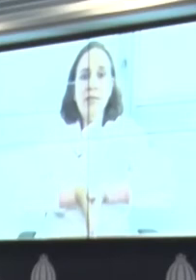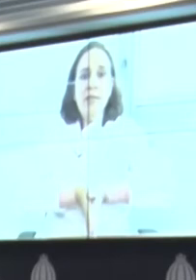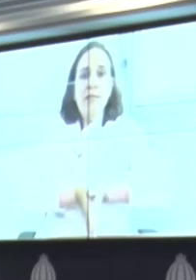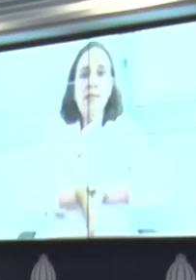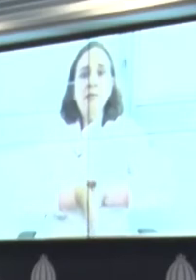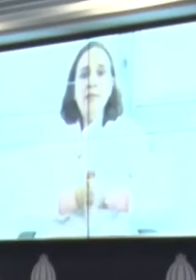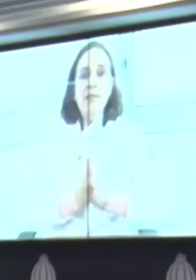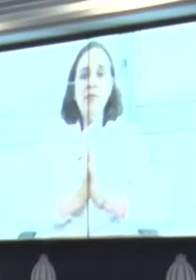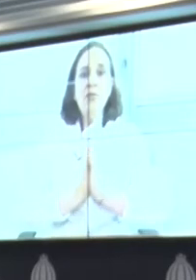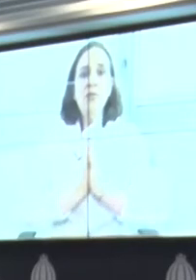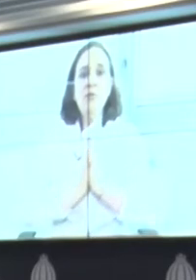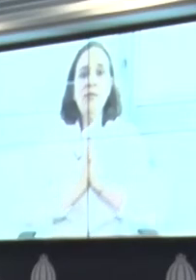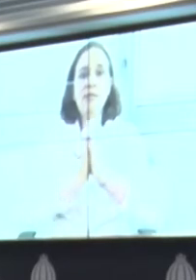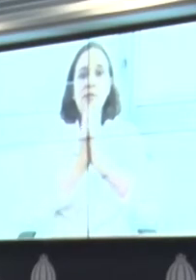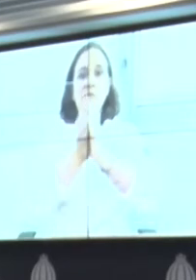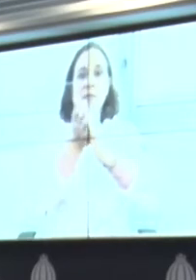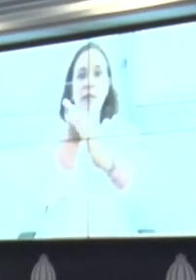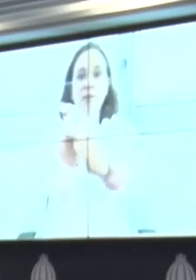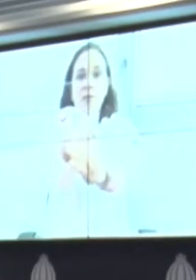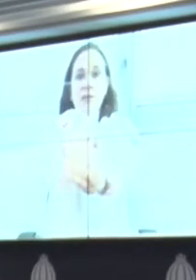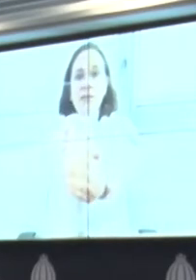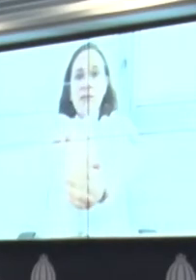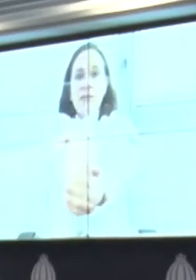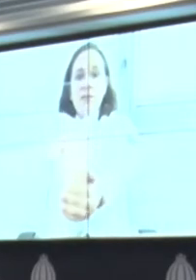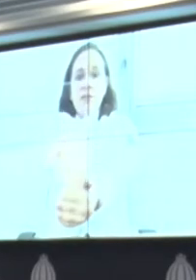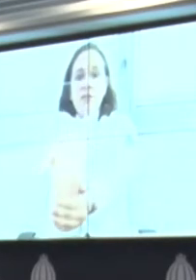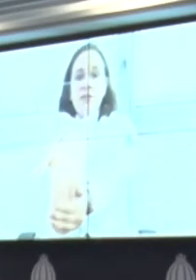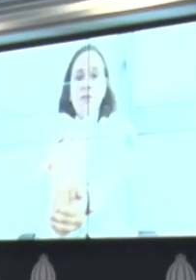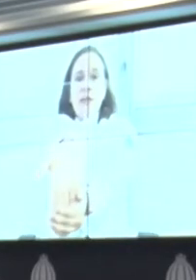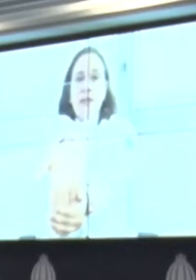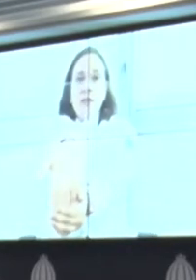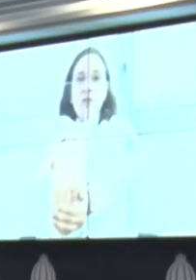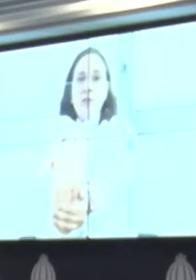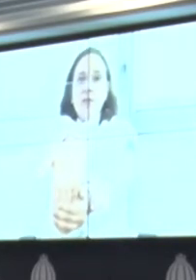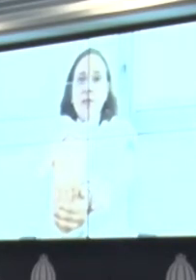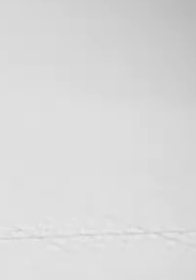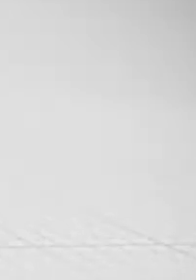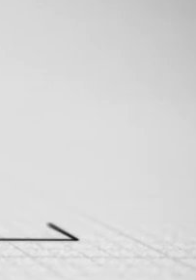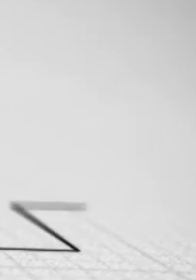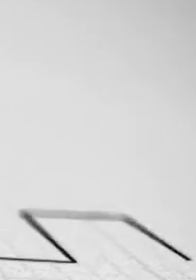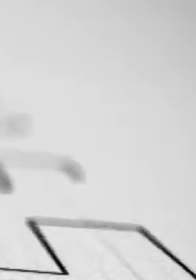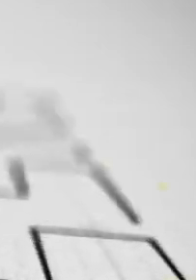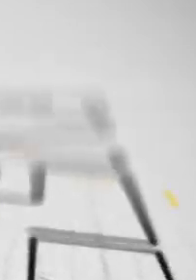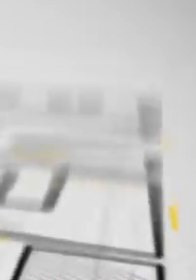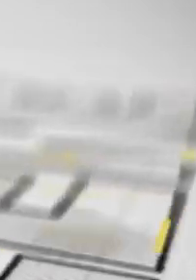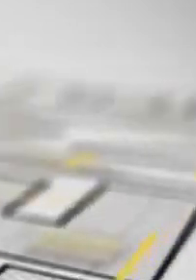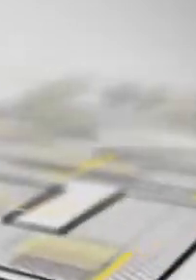tem mais empresas, mais imposto e mais emprego. E isso é melhor em todos os sentidos.